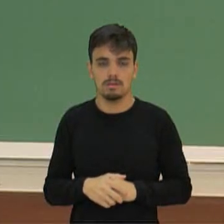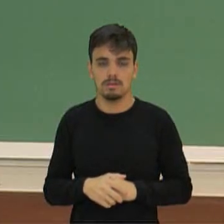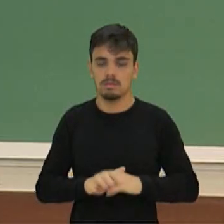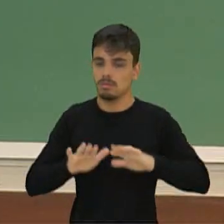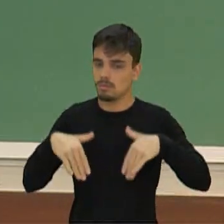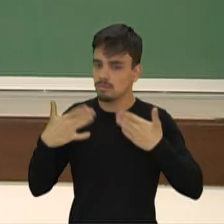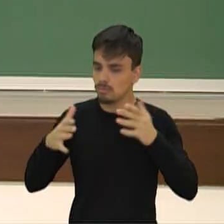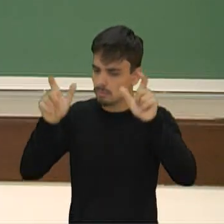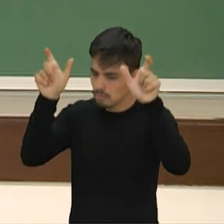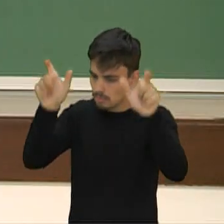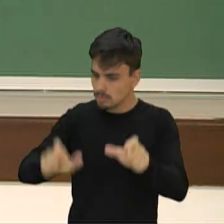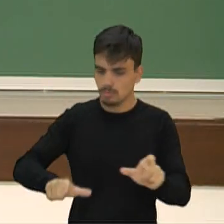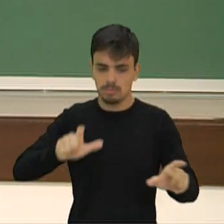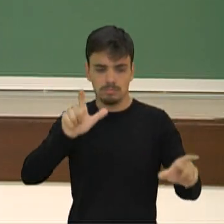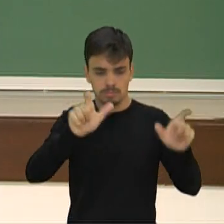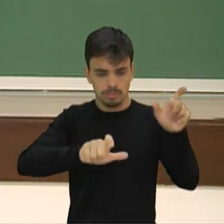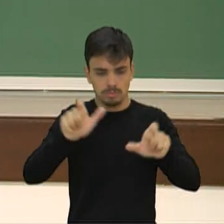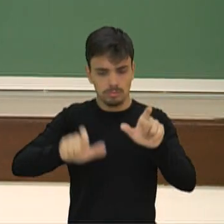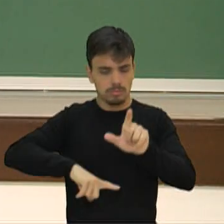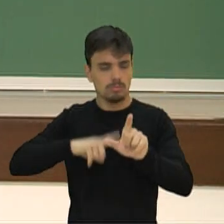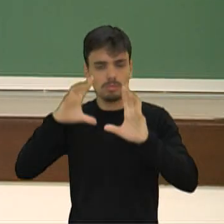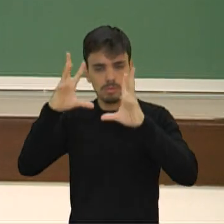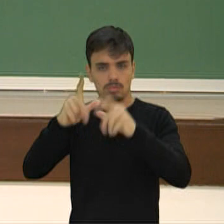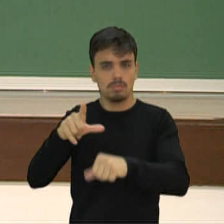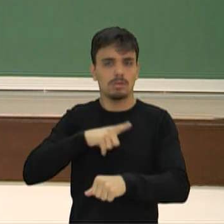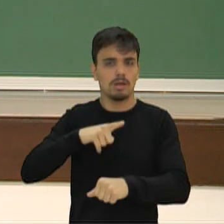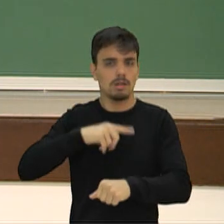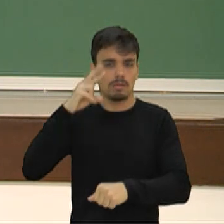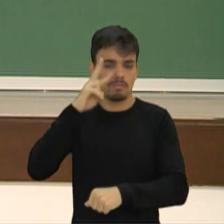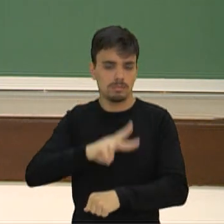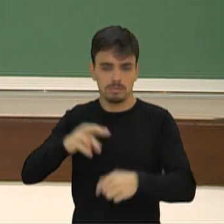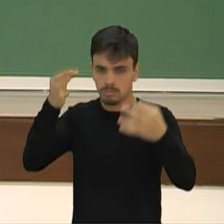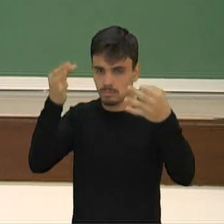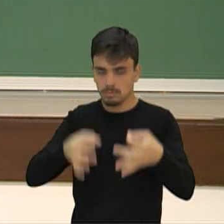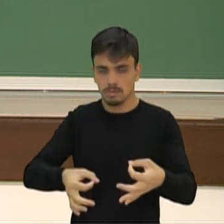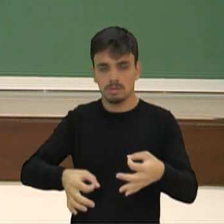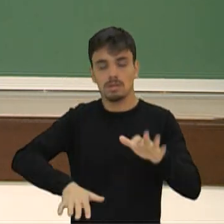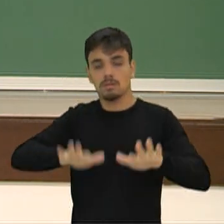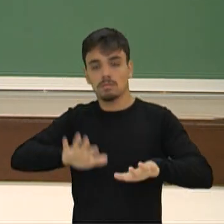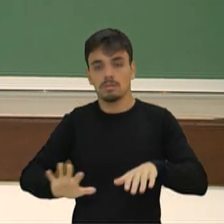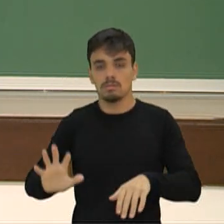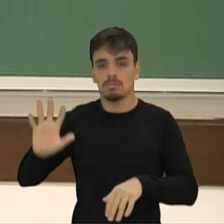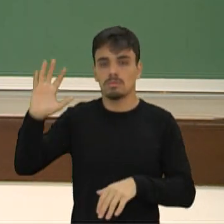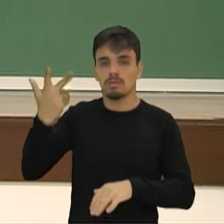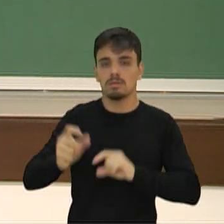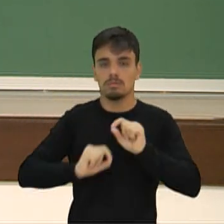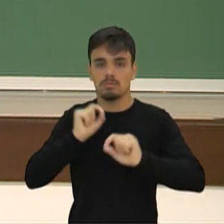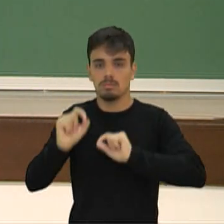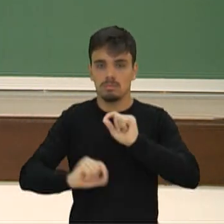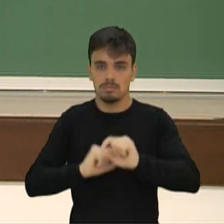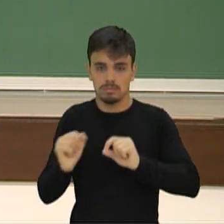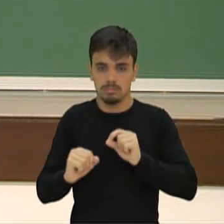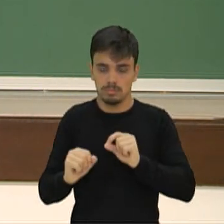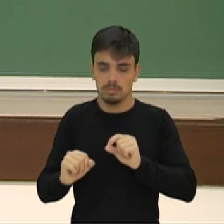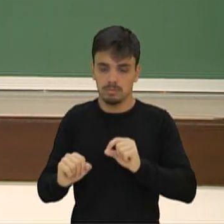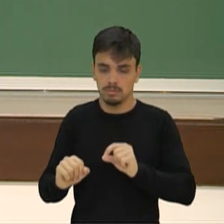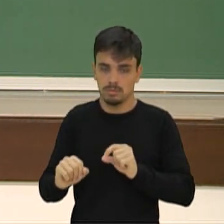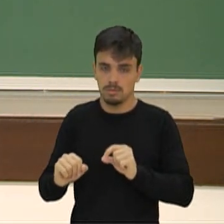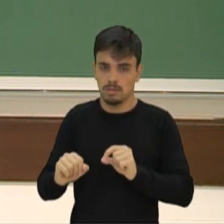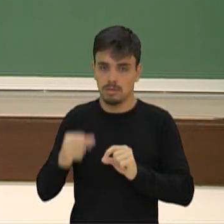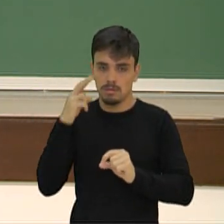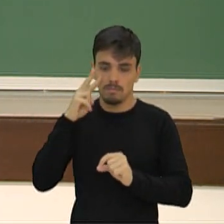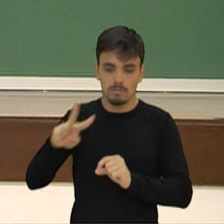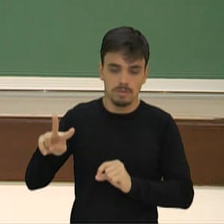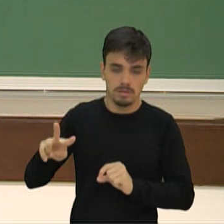as pessoas têm uma visão adequada. Acontece de ter alguma eventualidade que não deixa a visão